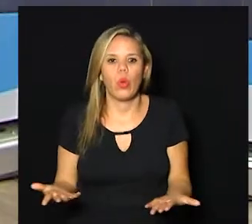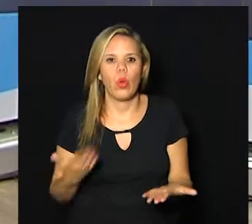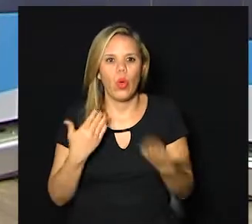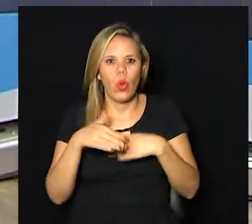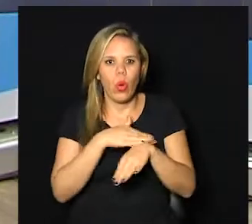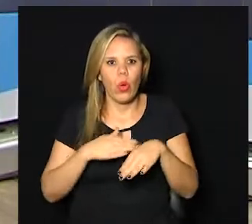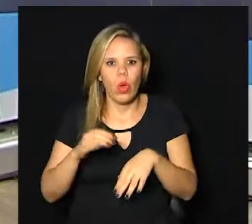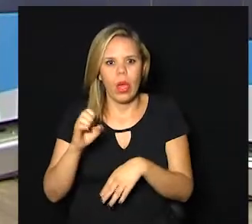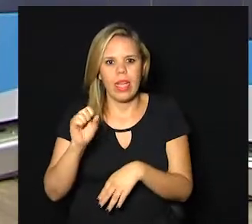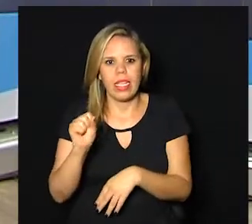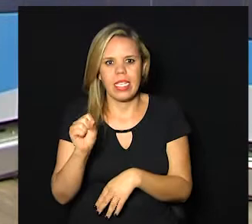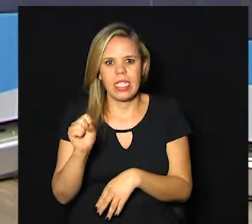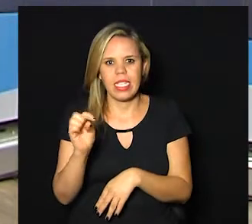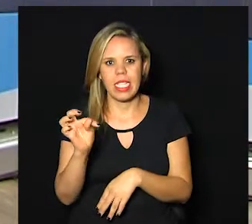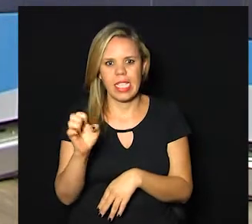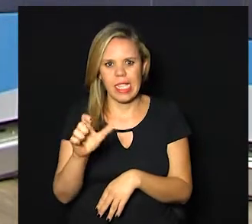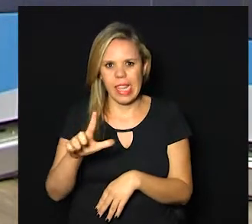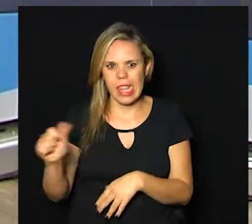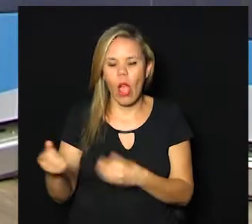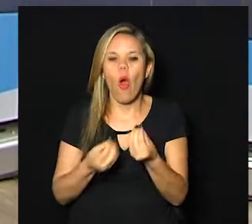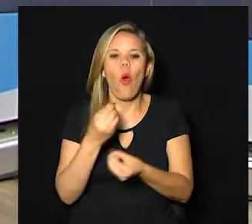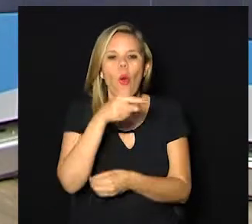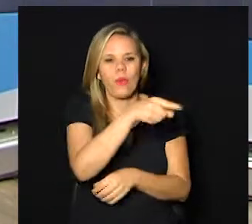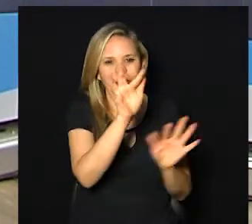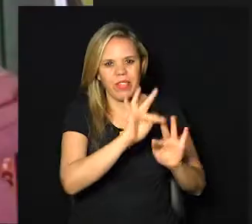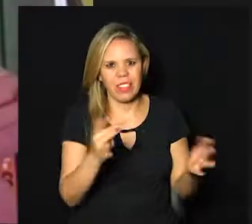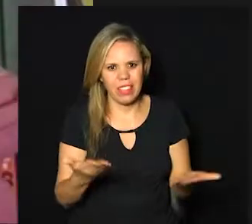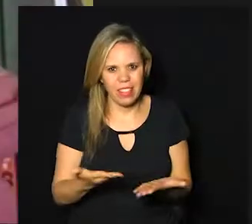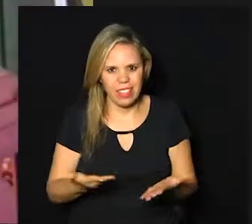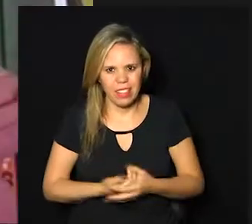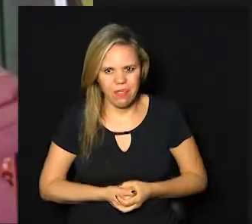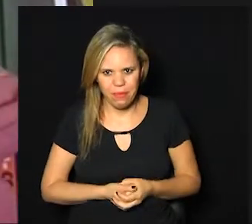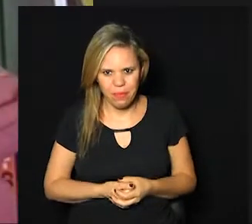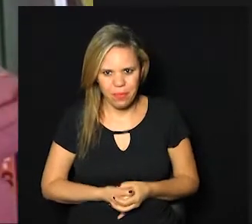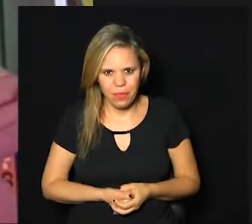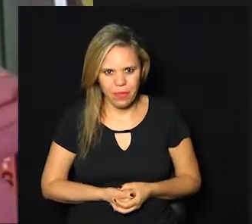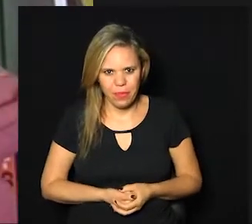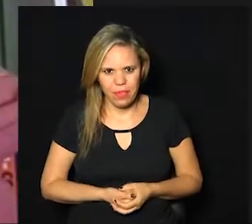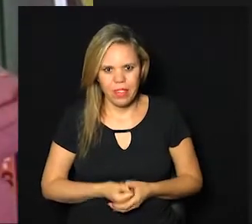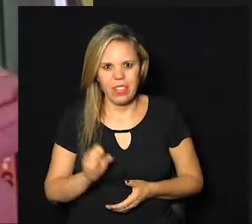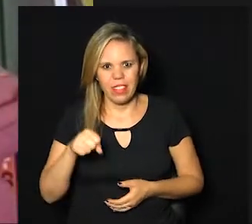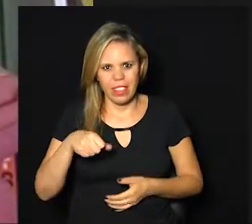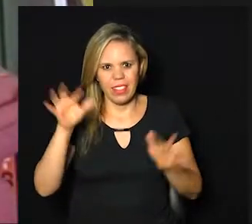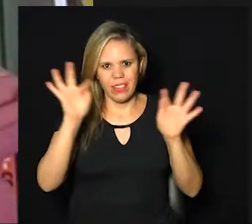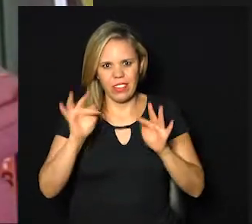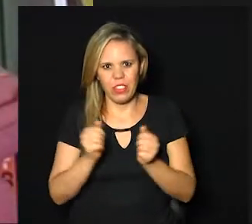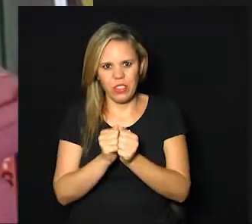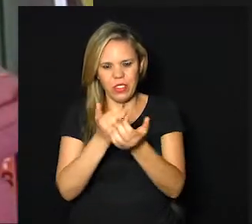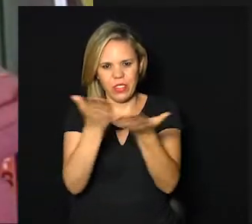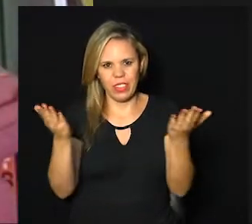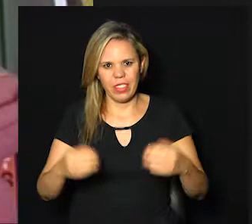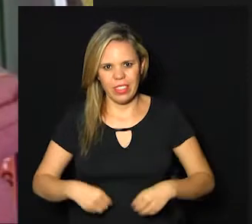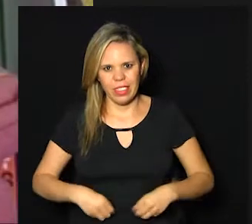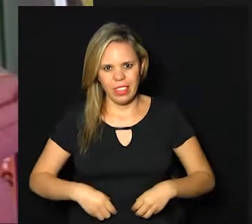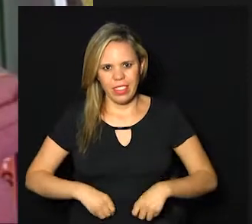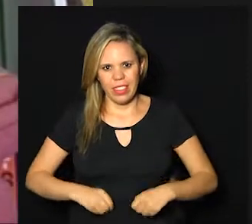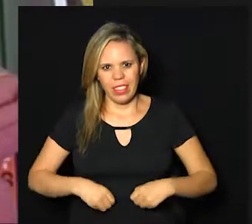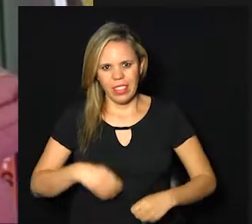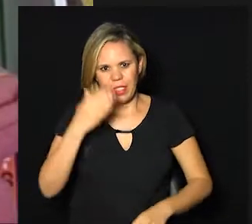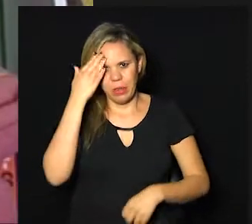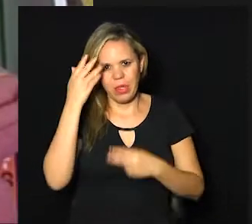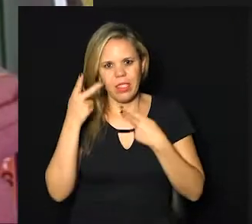conversar com a Estela. Tá feliz, Estela? Como é que você está hoje? Estou feliz de estar aqui com você, André. Muito obrigada